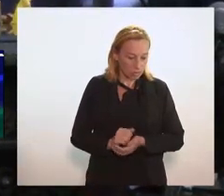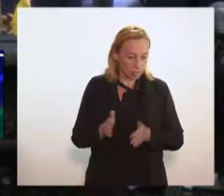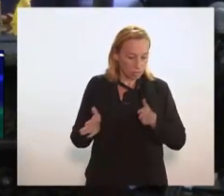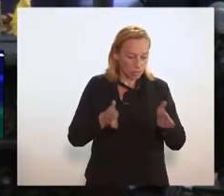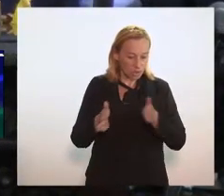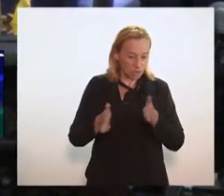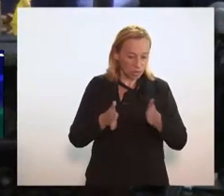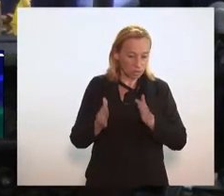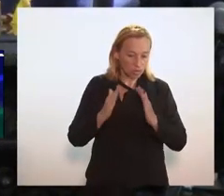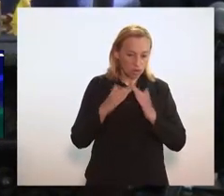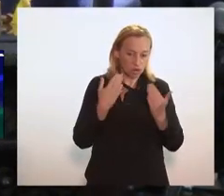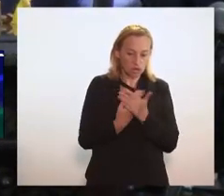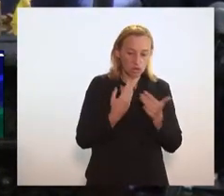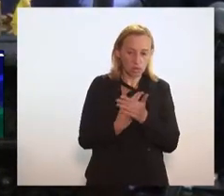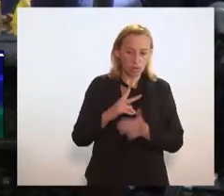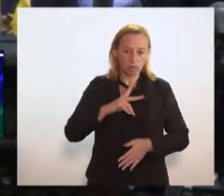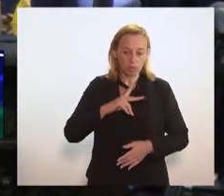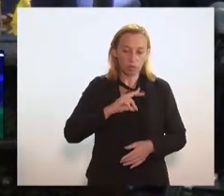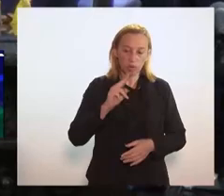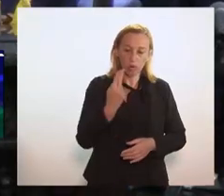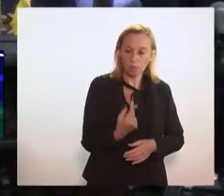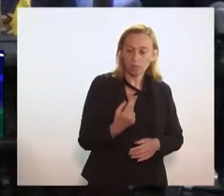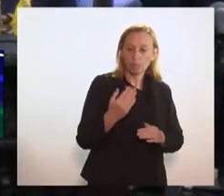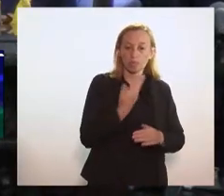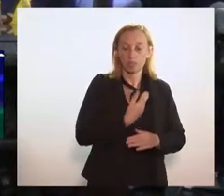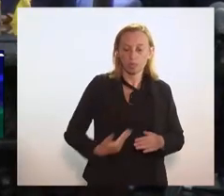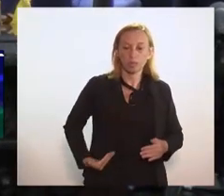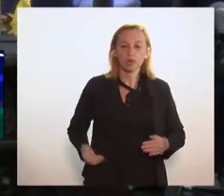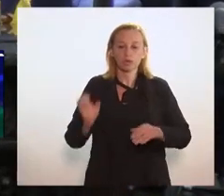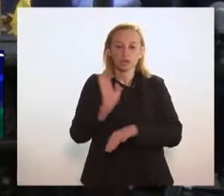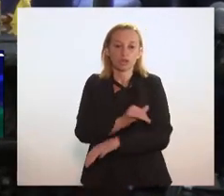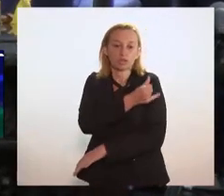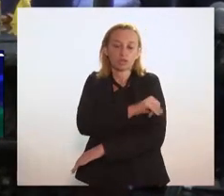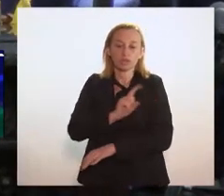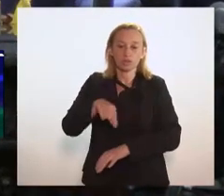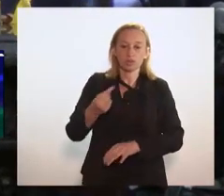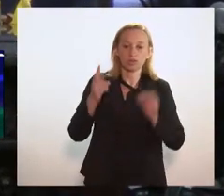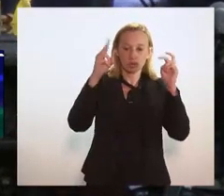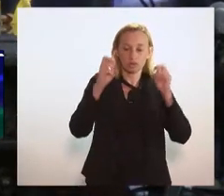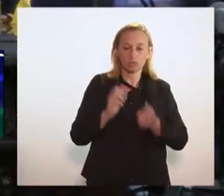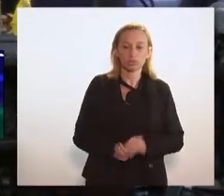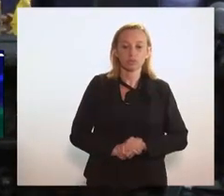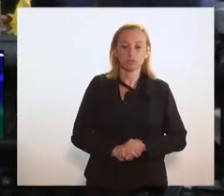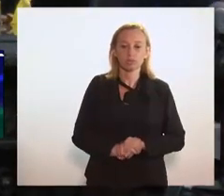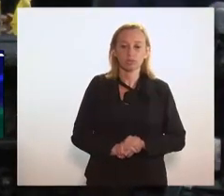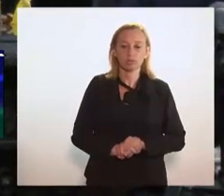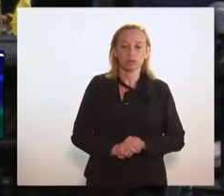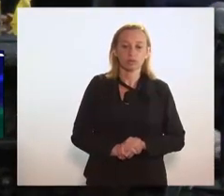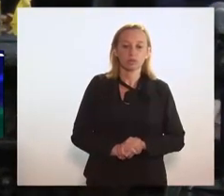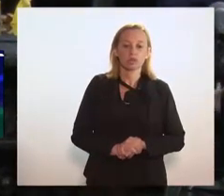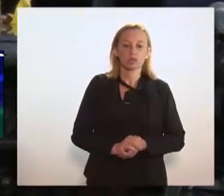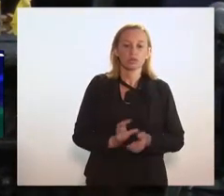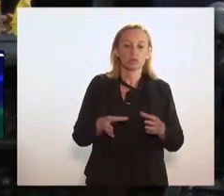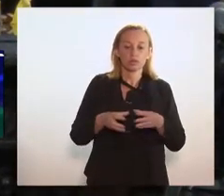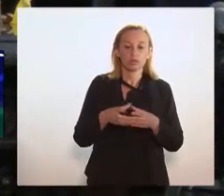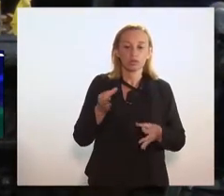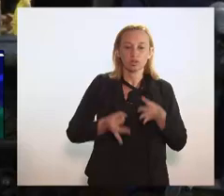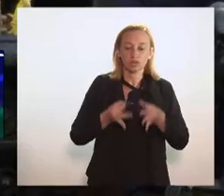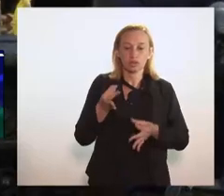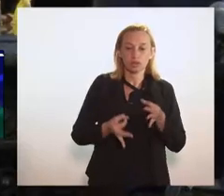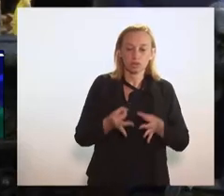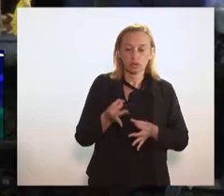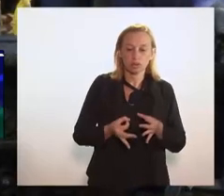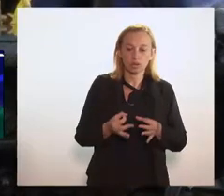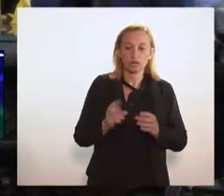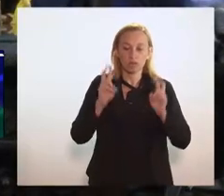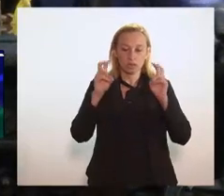escolar de alunos de escolas públicas e privadas no âmbito do Estado do Rio de Janeiro e das outras providências. Pareceres. Comissão de Constituição e Justiça pela Juridicidade,